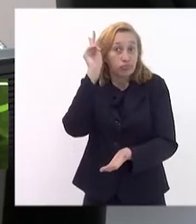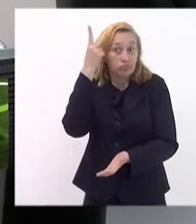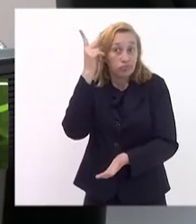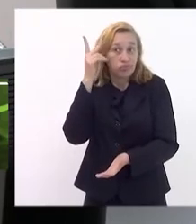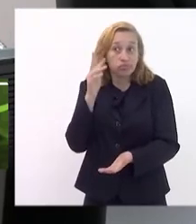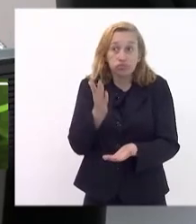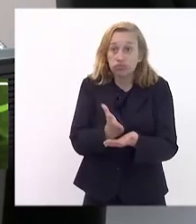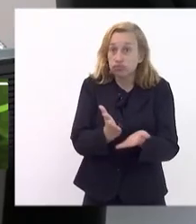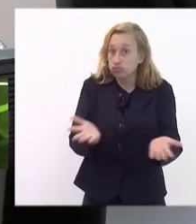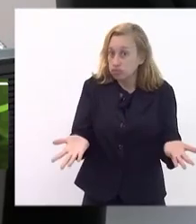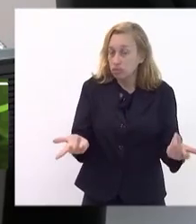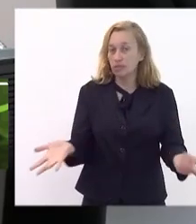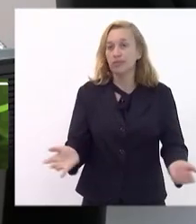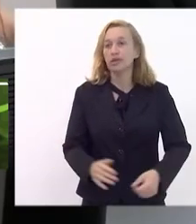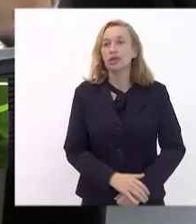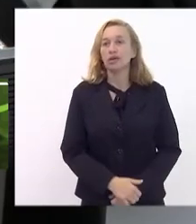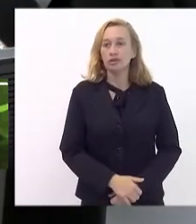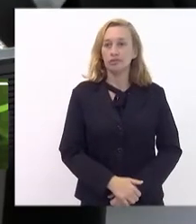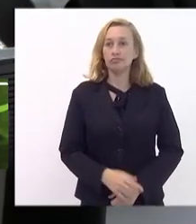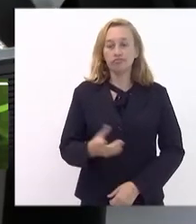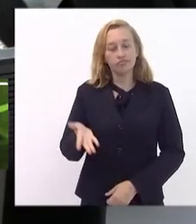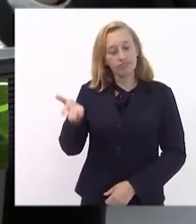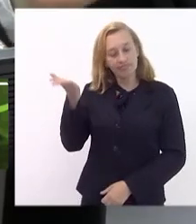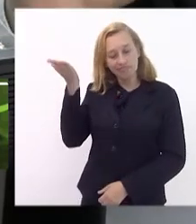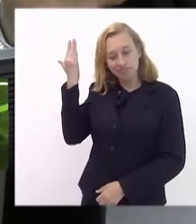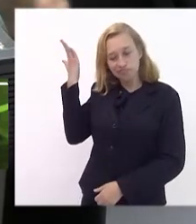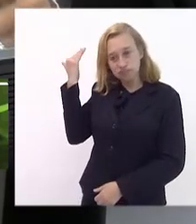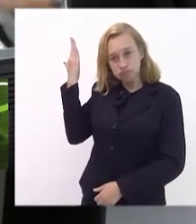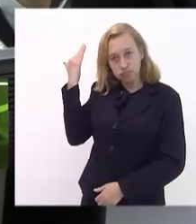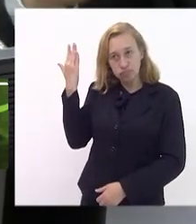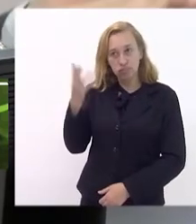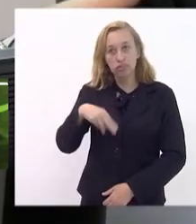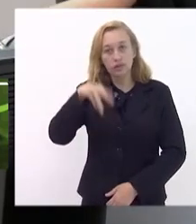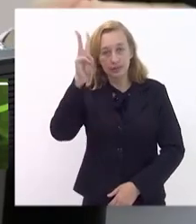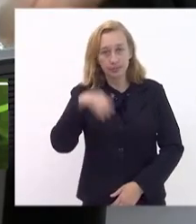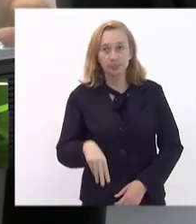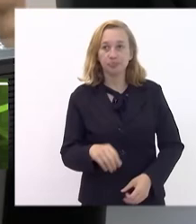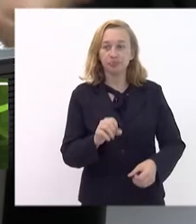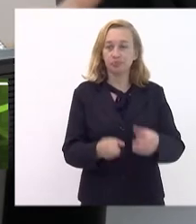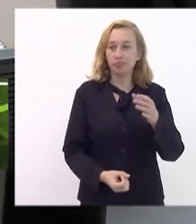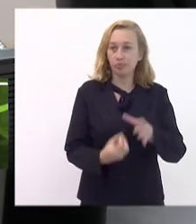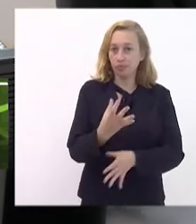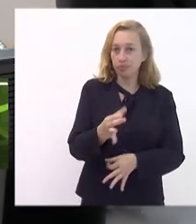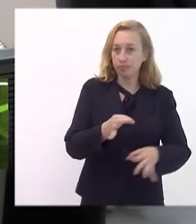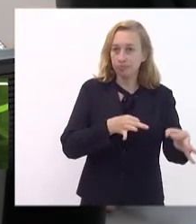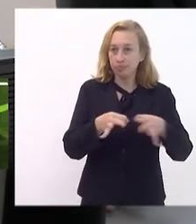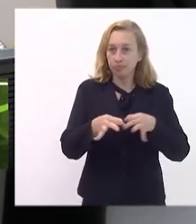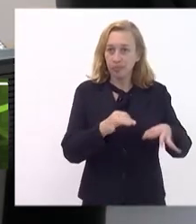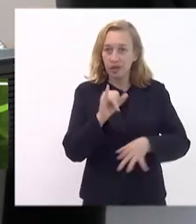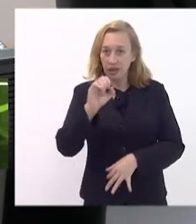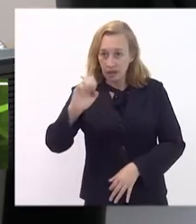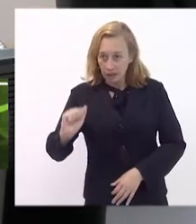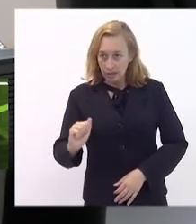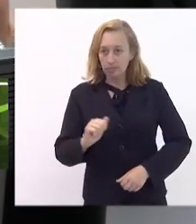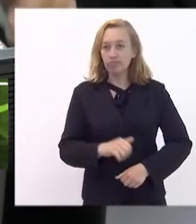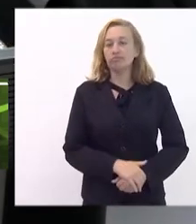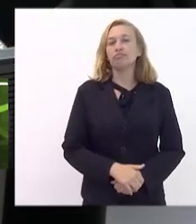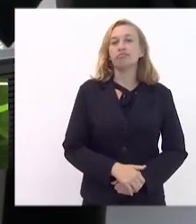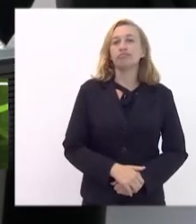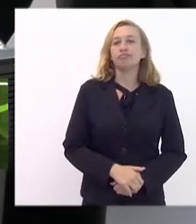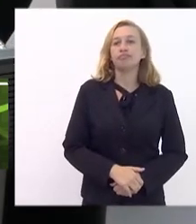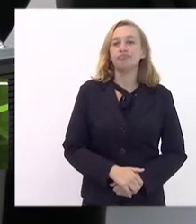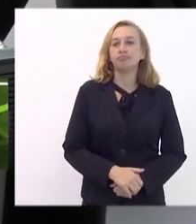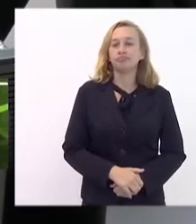vai acabar. E lá atrás, quem fazia esse projeto era o INEA, né? Na época